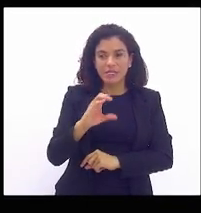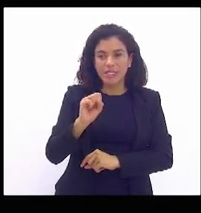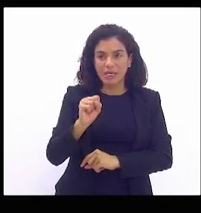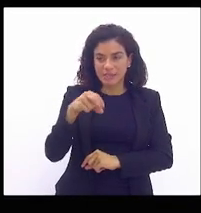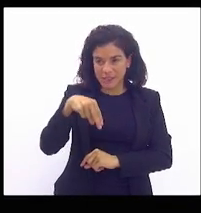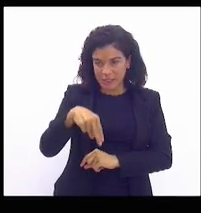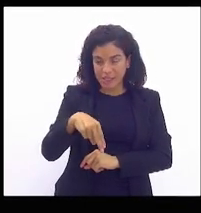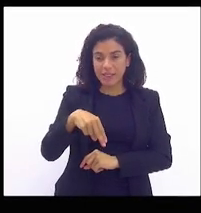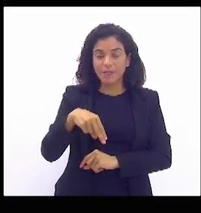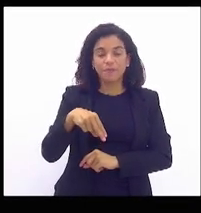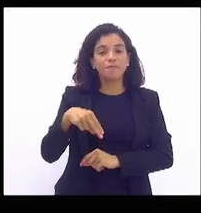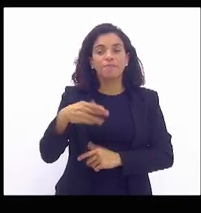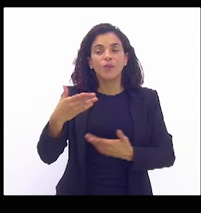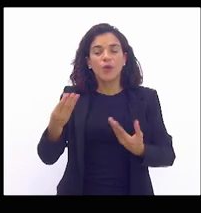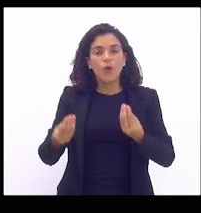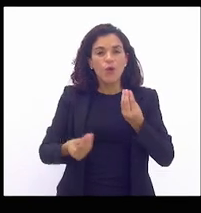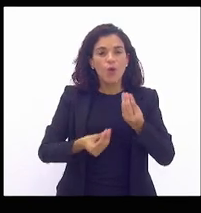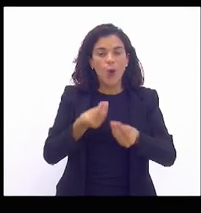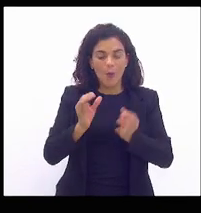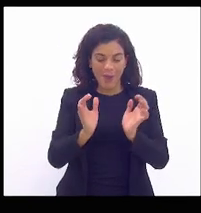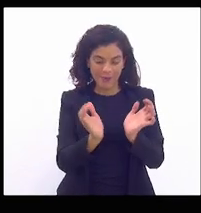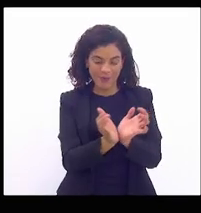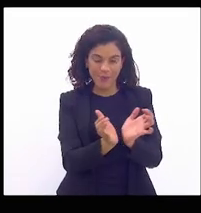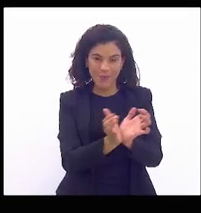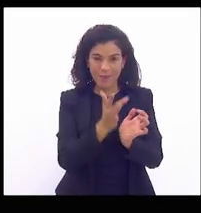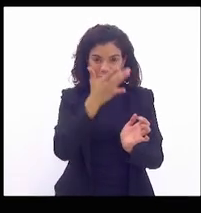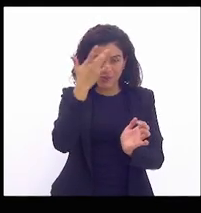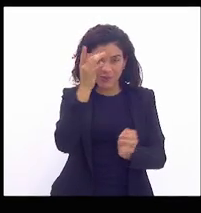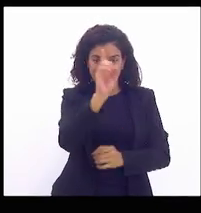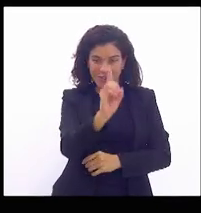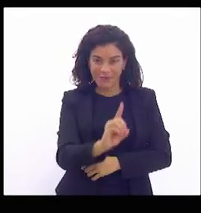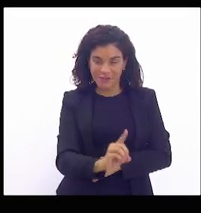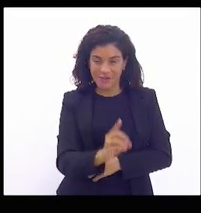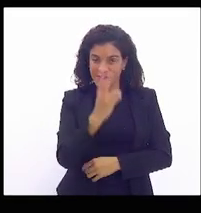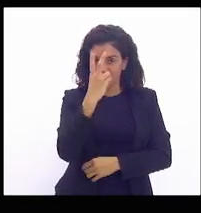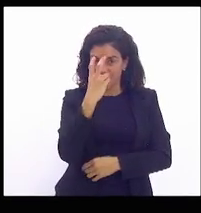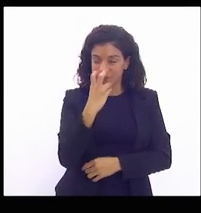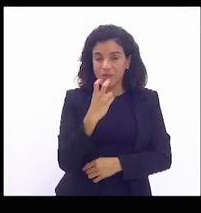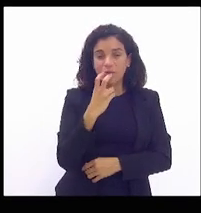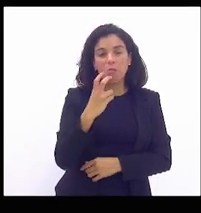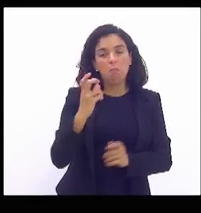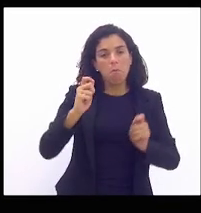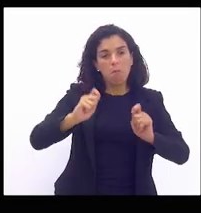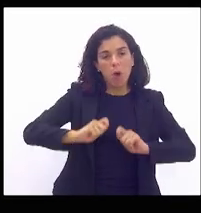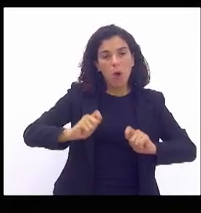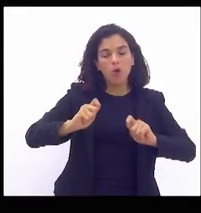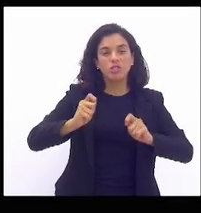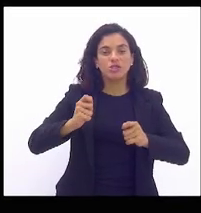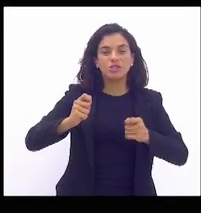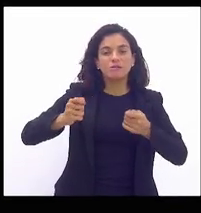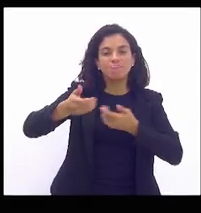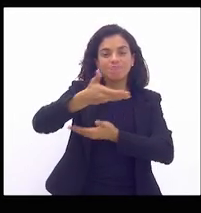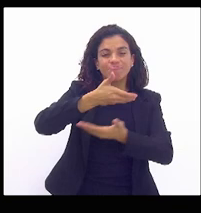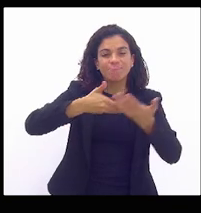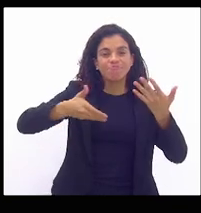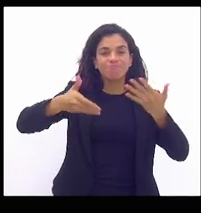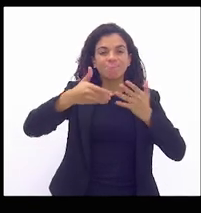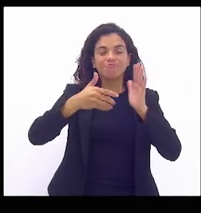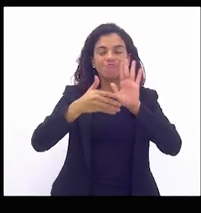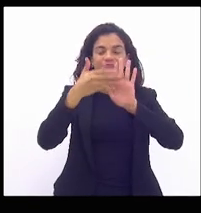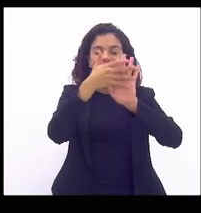tá? Onde essa turma de, com deficiência visual pode interagir, fazer uma interação muito